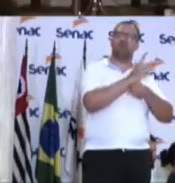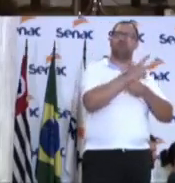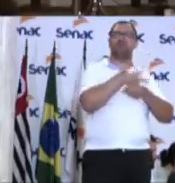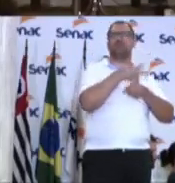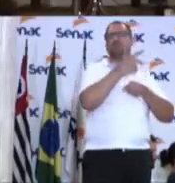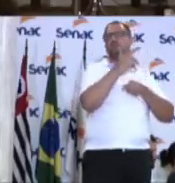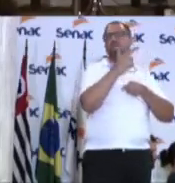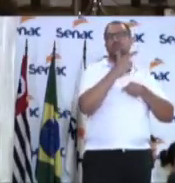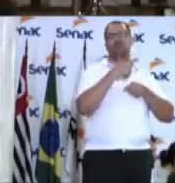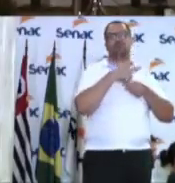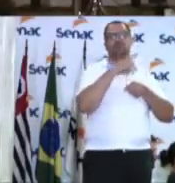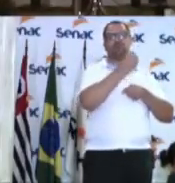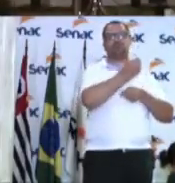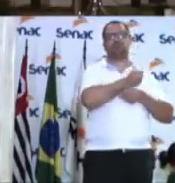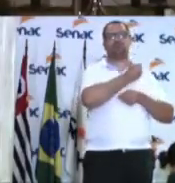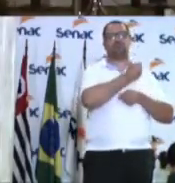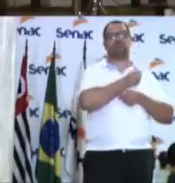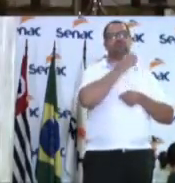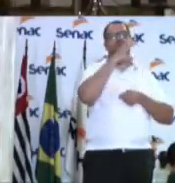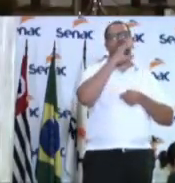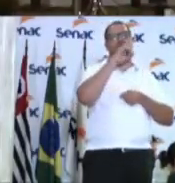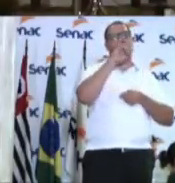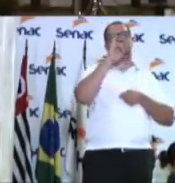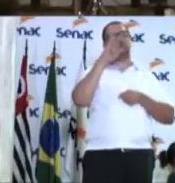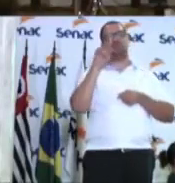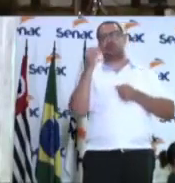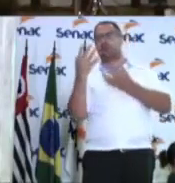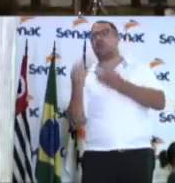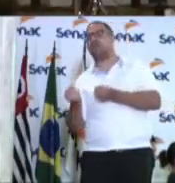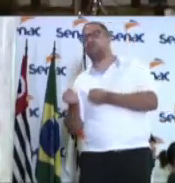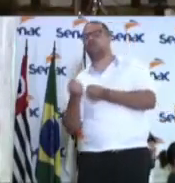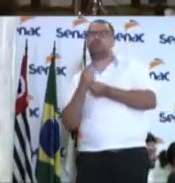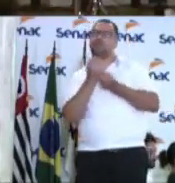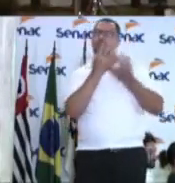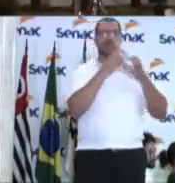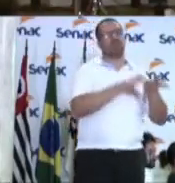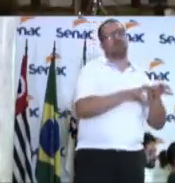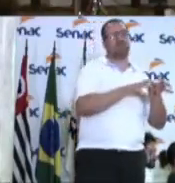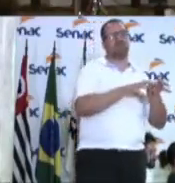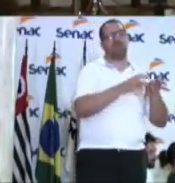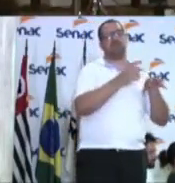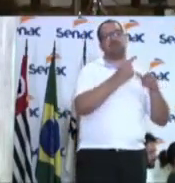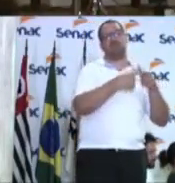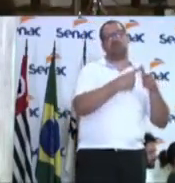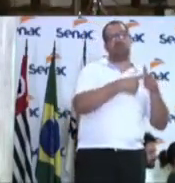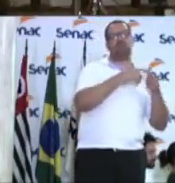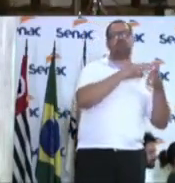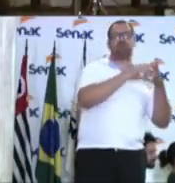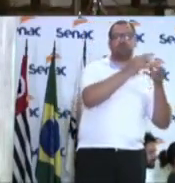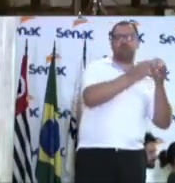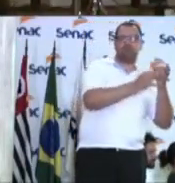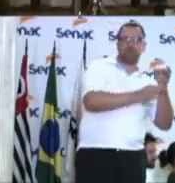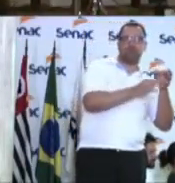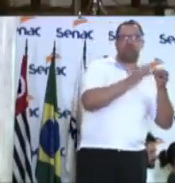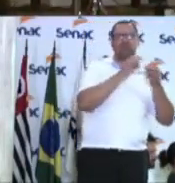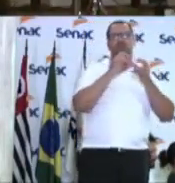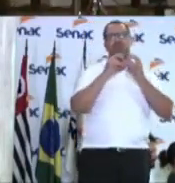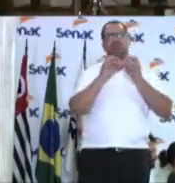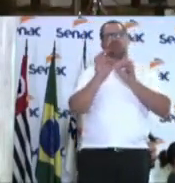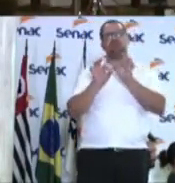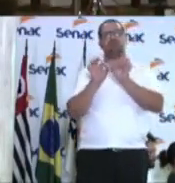não tem nenhum código de cor. Esse você não aprovaria porque vai ter feedback negativo em mídia social. Esse você não aprovaria. Um por